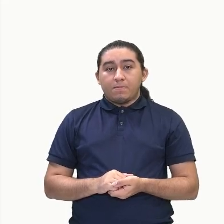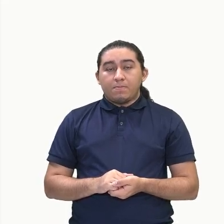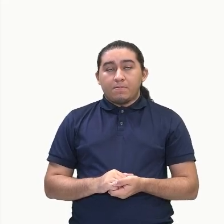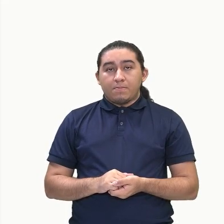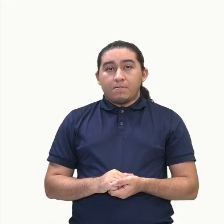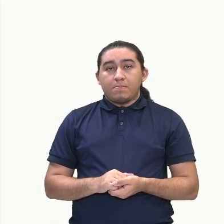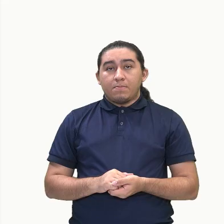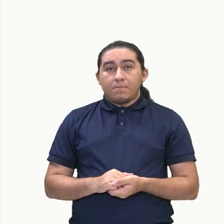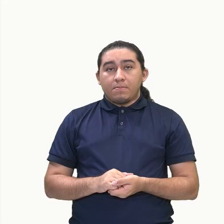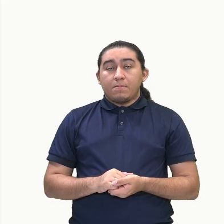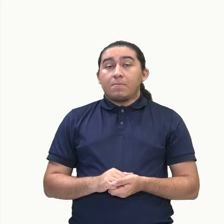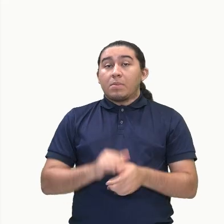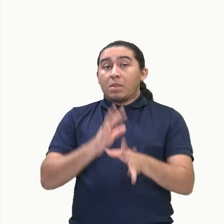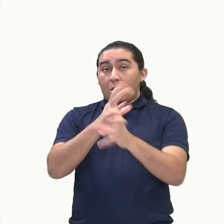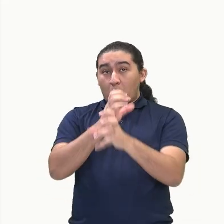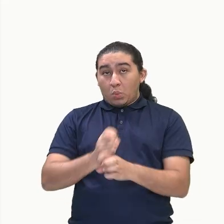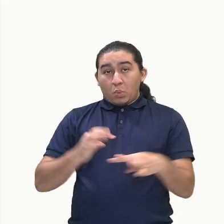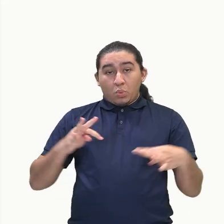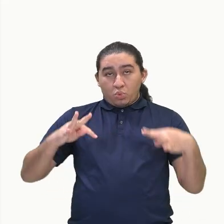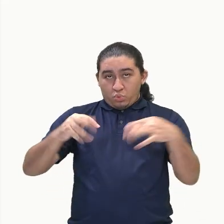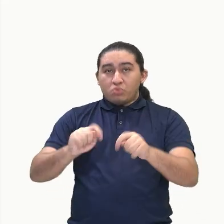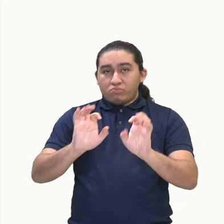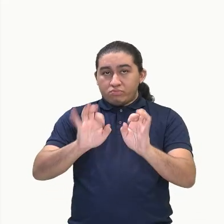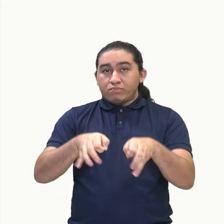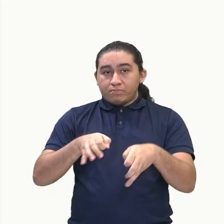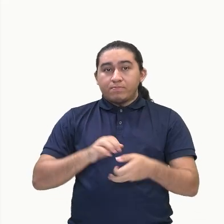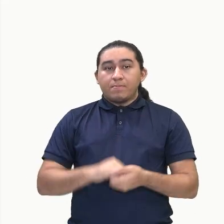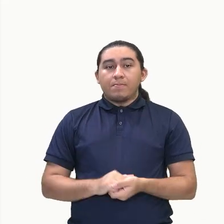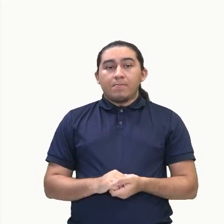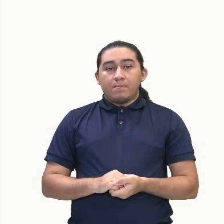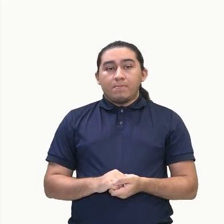soma de todos os lados. Beleza?